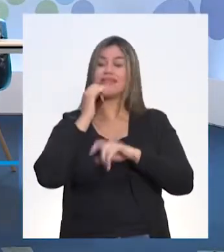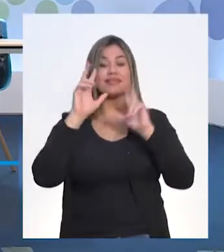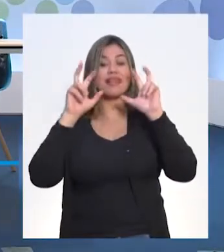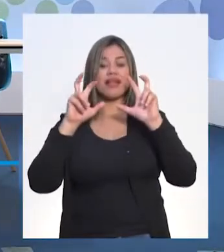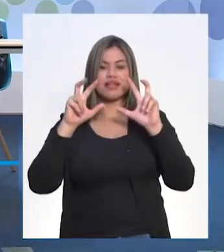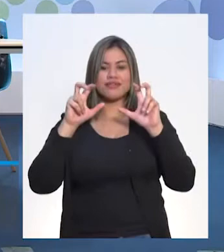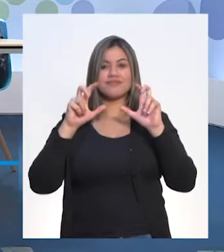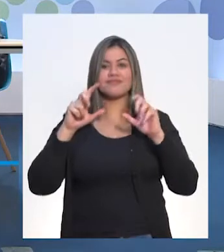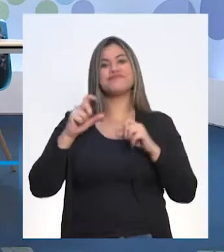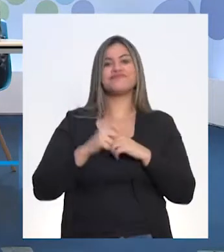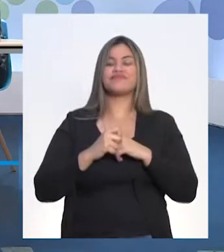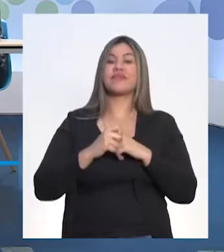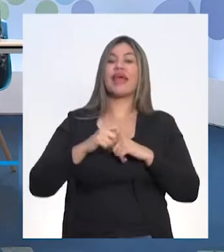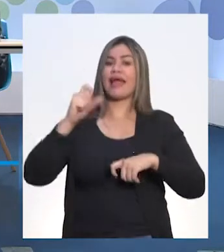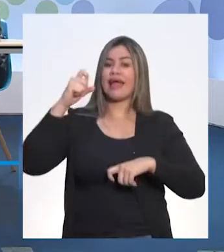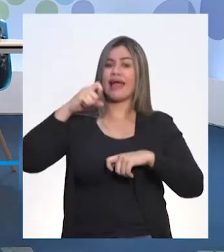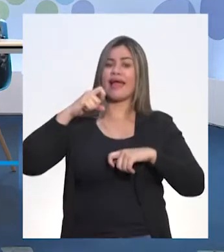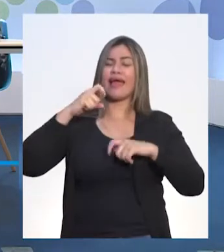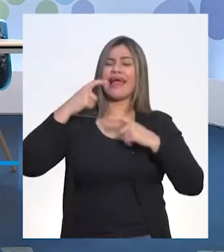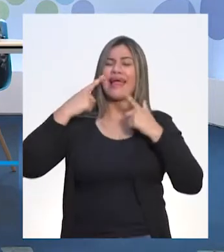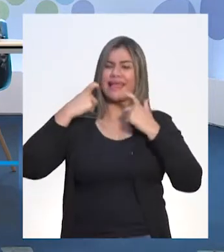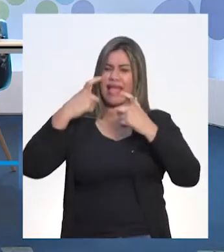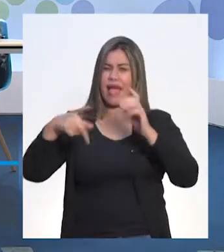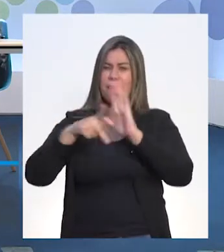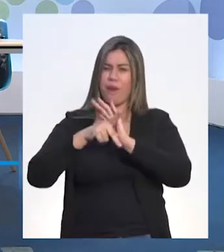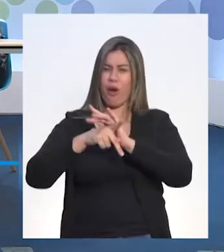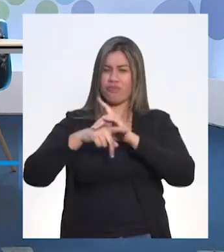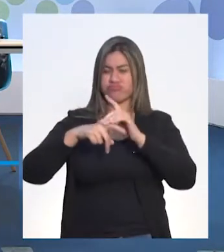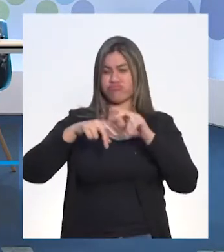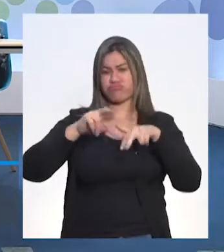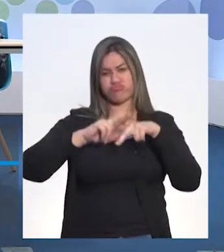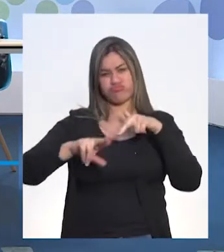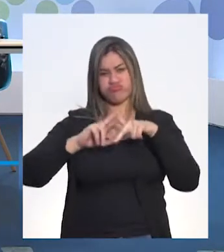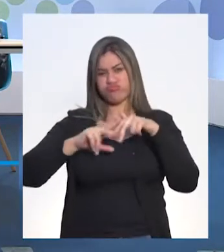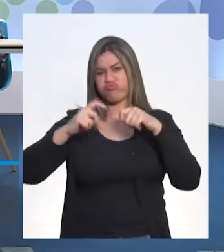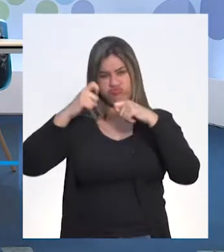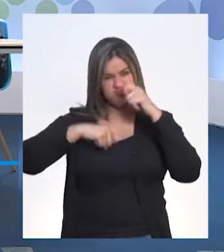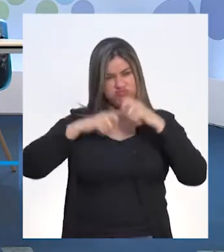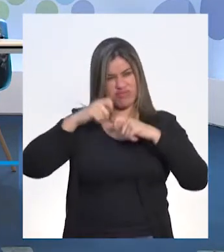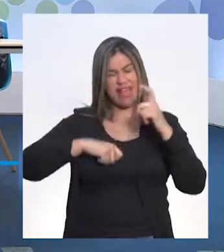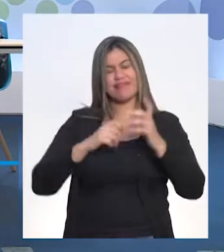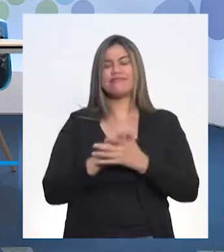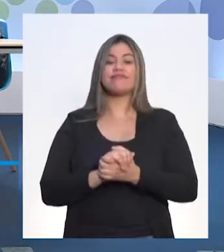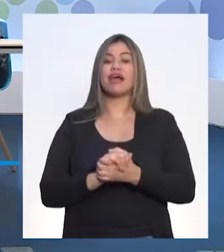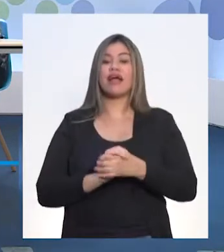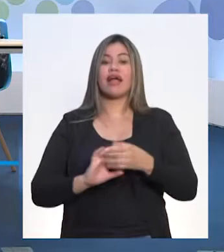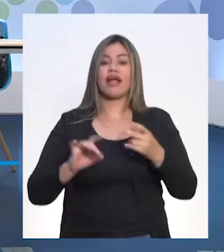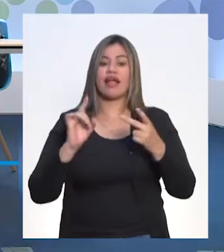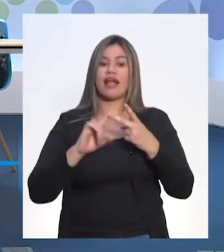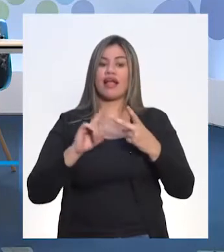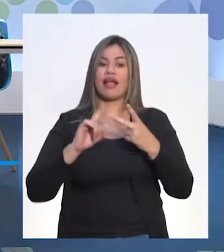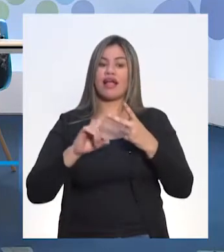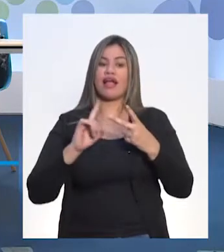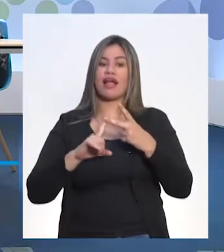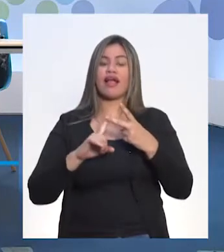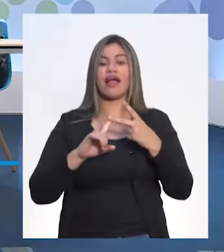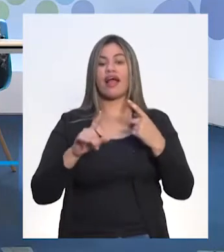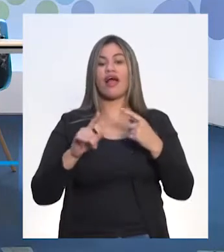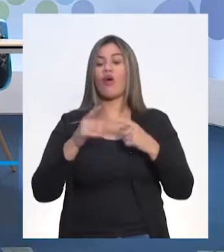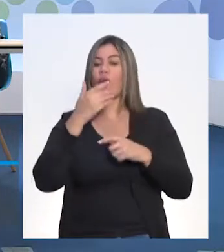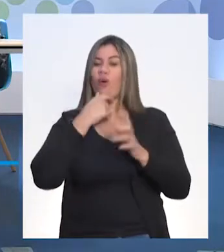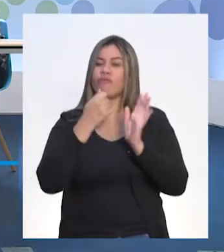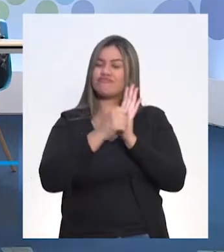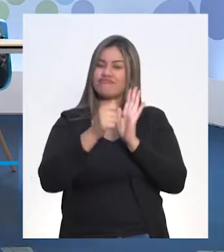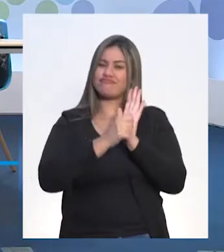ela greve, é divertidíssima essa peça, né? maravilhosa. E nós temos aí também, né, Ésquilo e Sófocles como